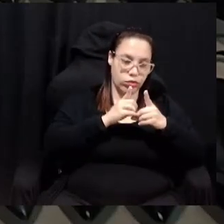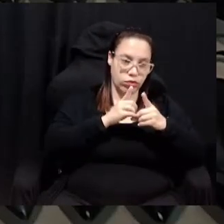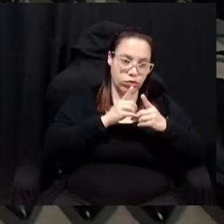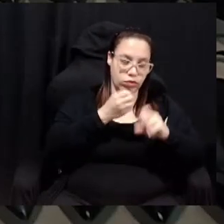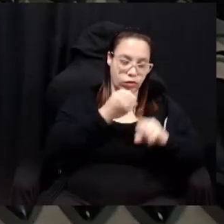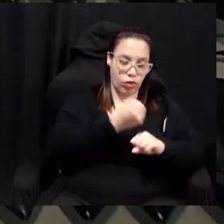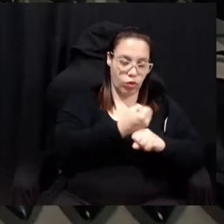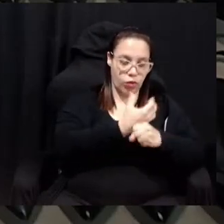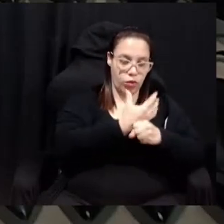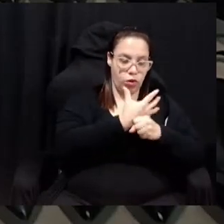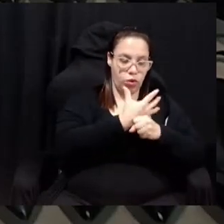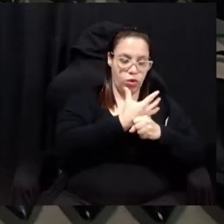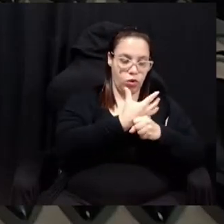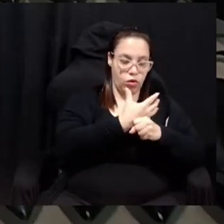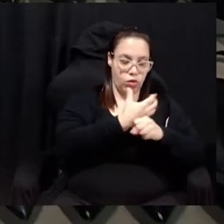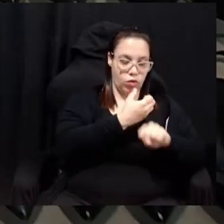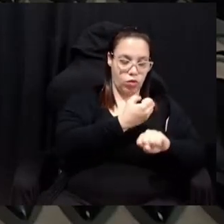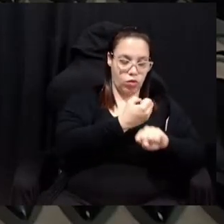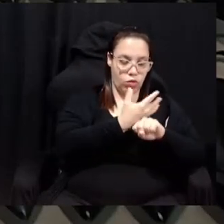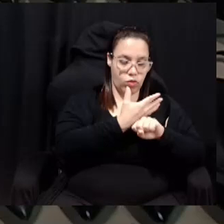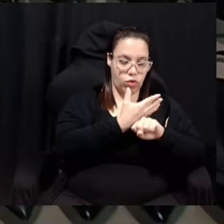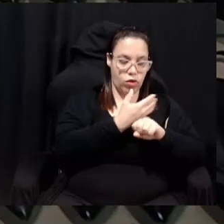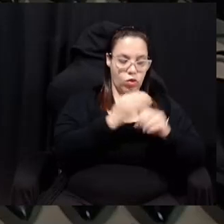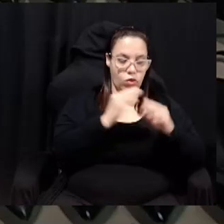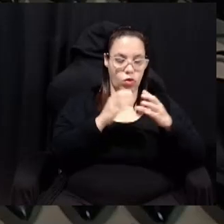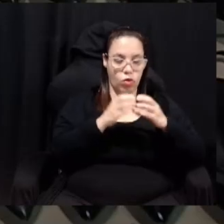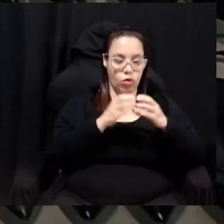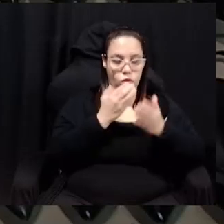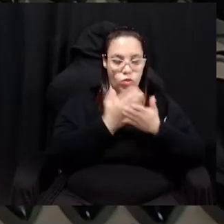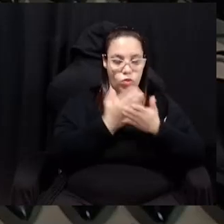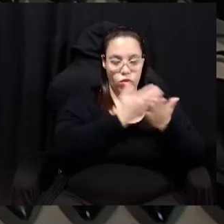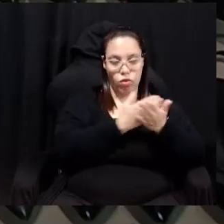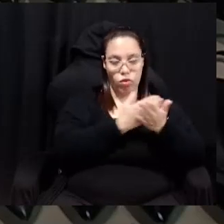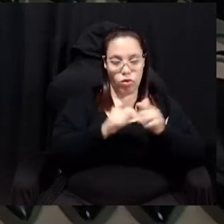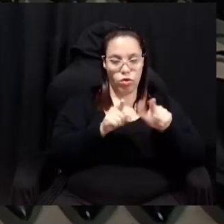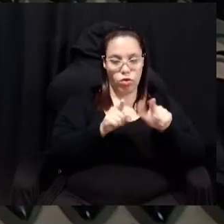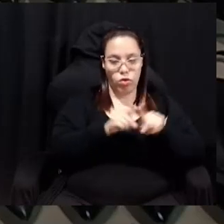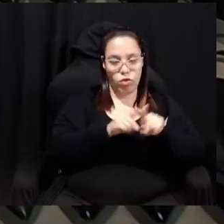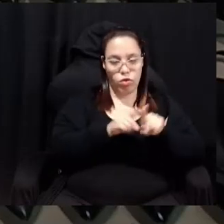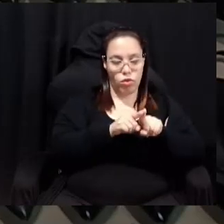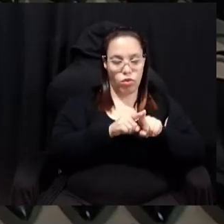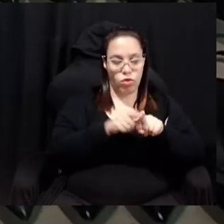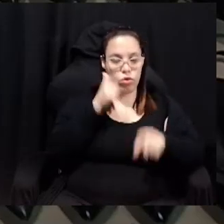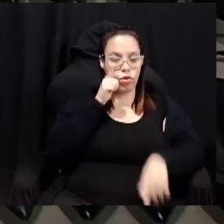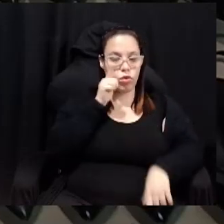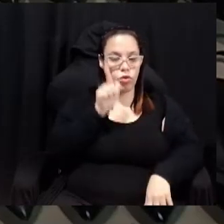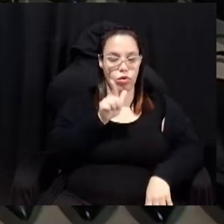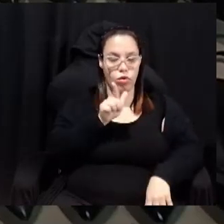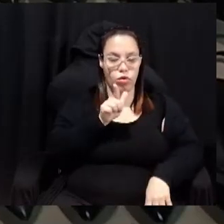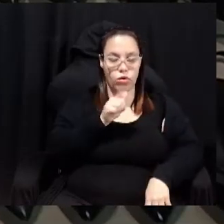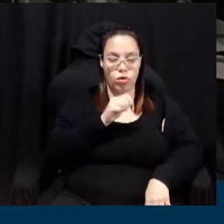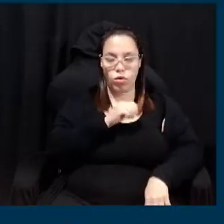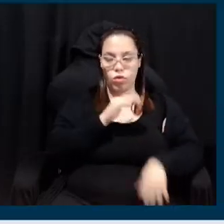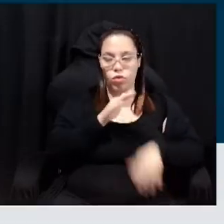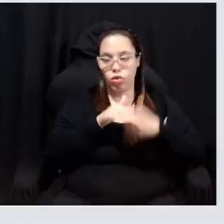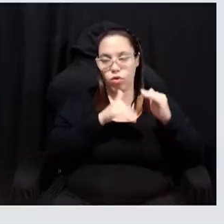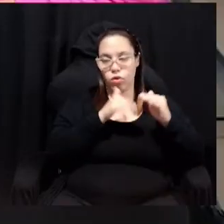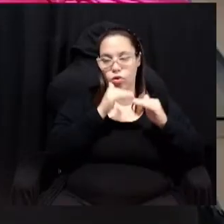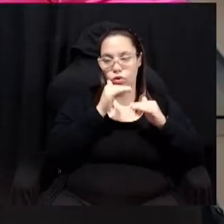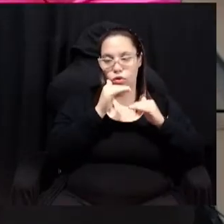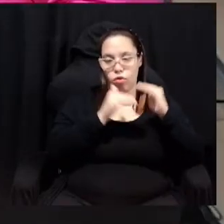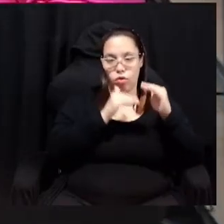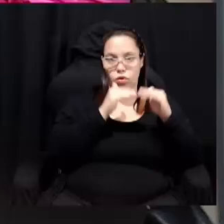grupos ali também de estudos ou de consultoria de imagem, que eu consegui também abordar e desenvolver ali dentro do meu trabalho.